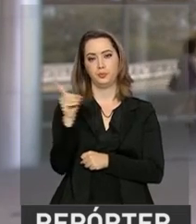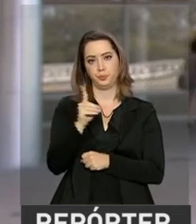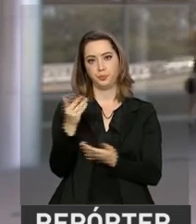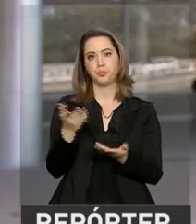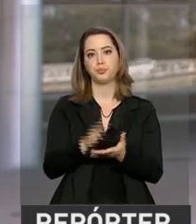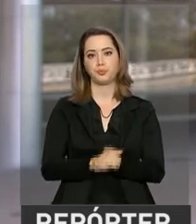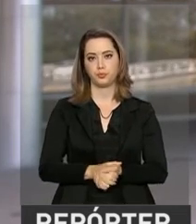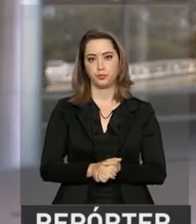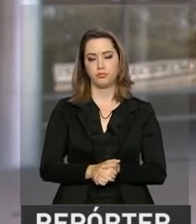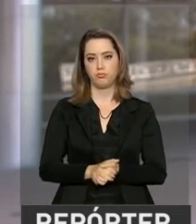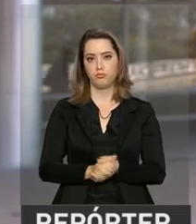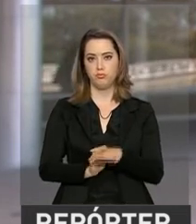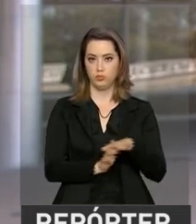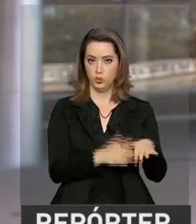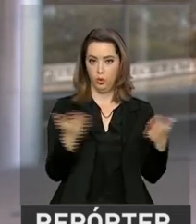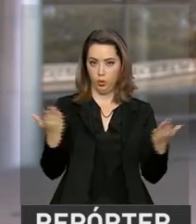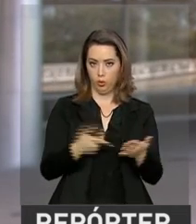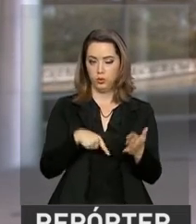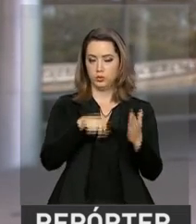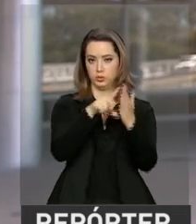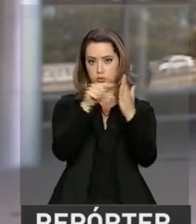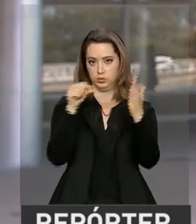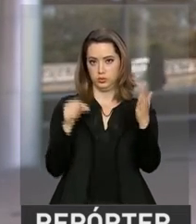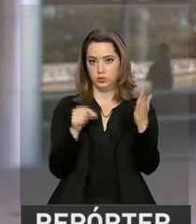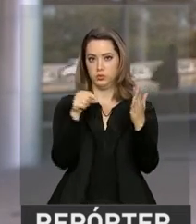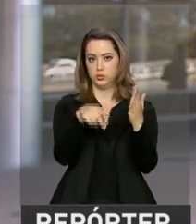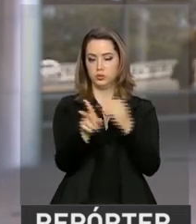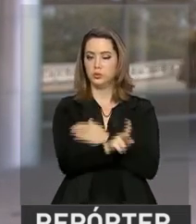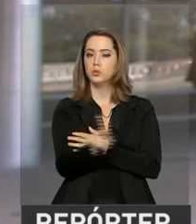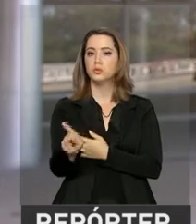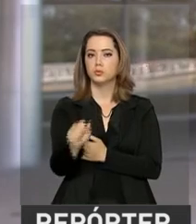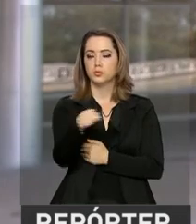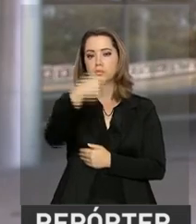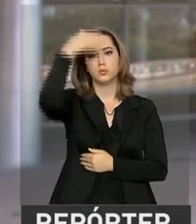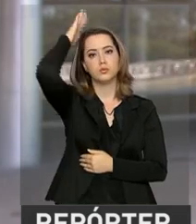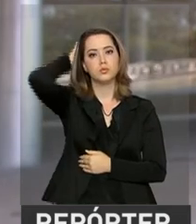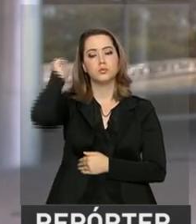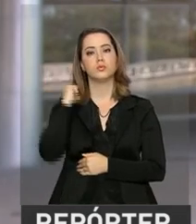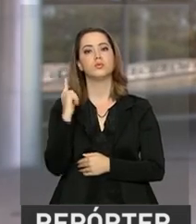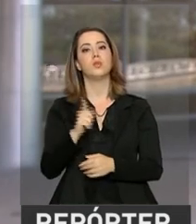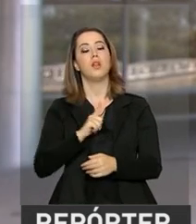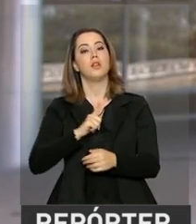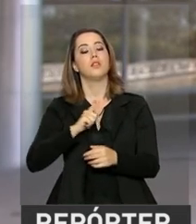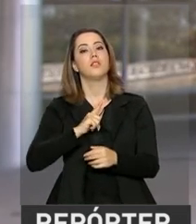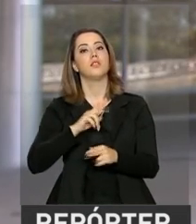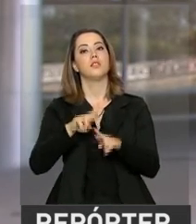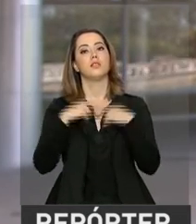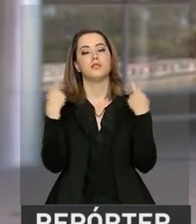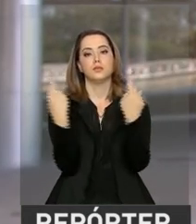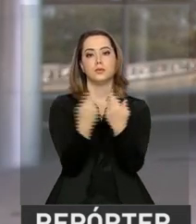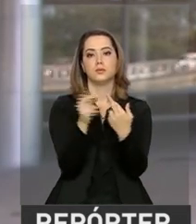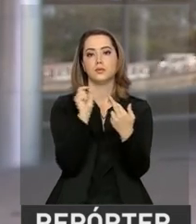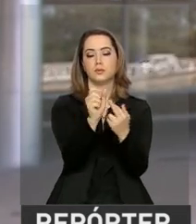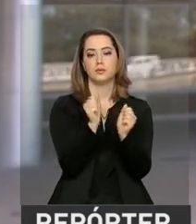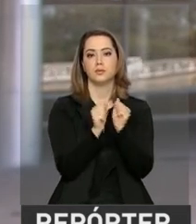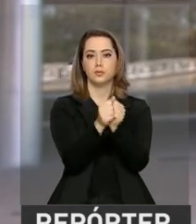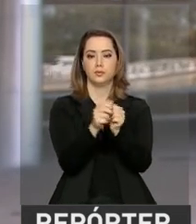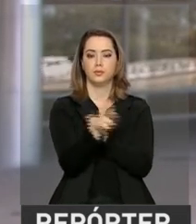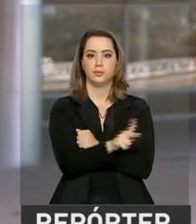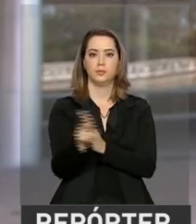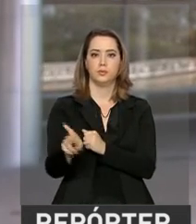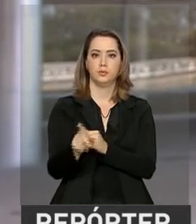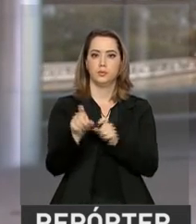Bom, falando hoje aqui do Palácio do Planalto, agora pela manhã o presidente em exercício Michel Temer se reúne com o presidente da Confederação Nacional